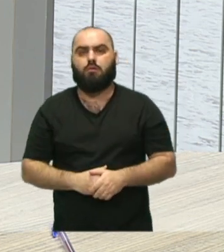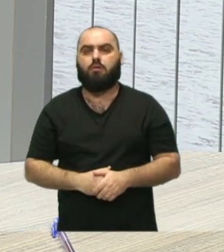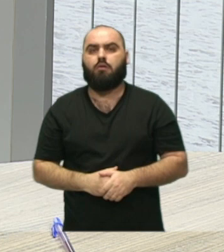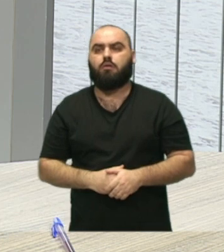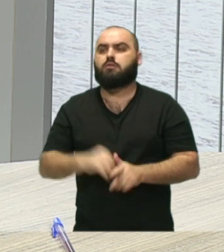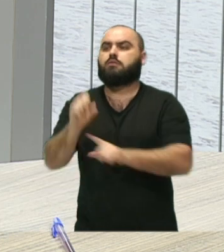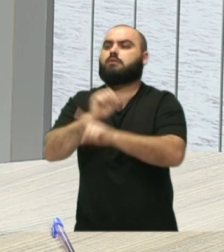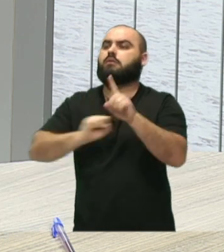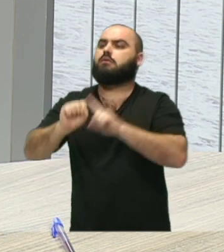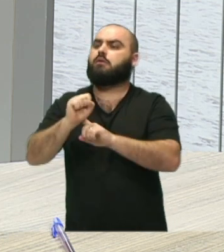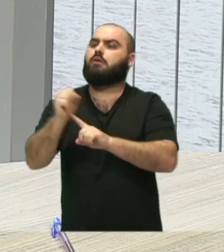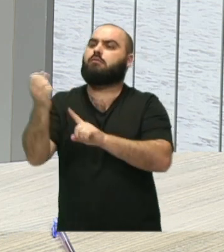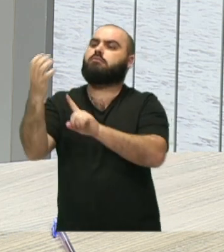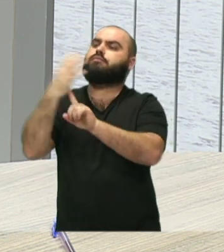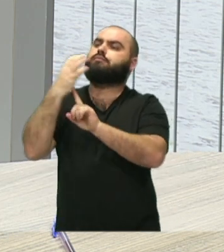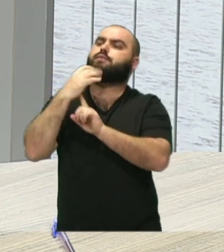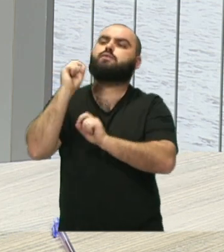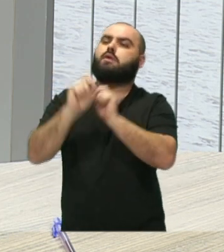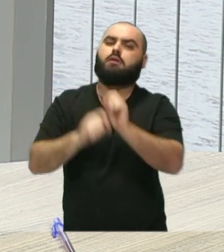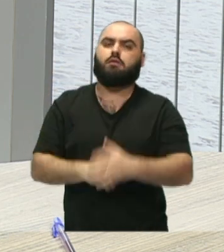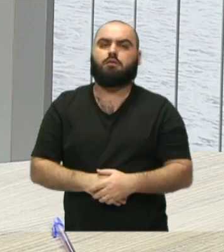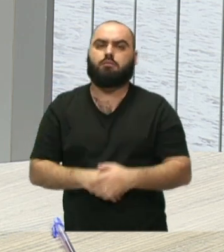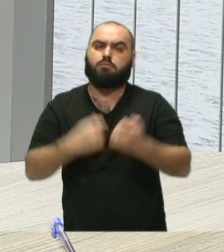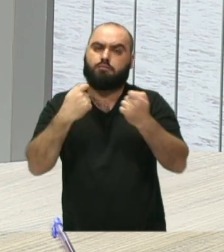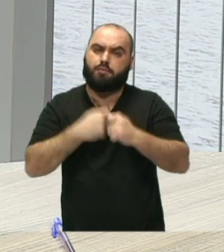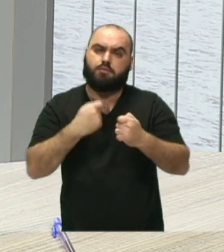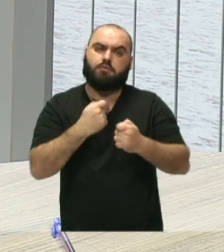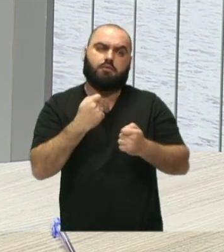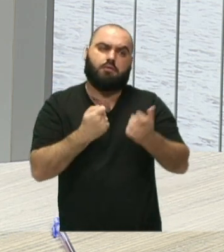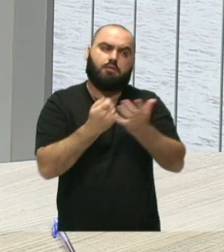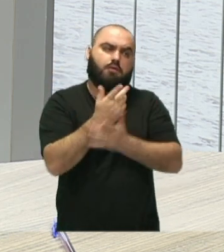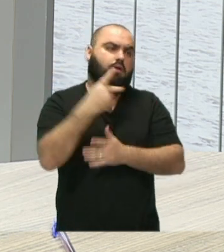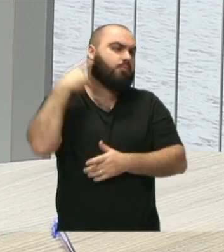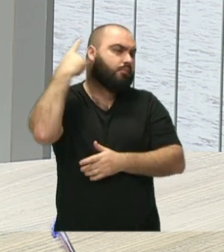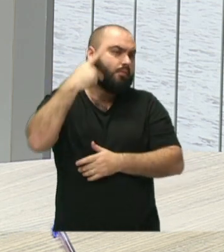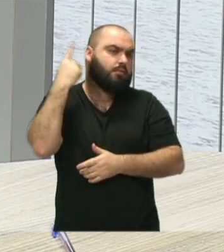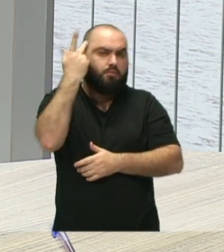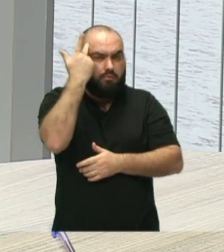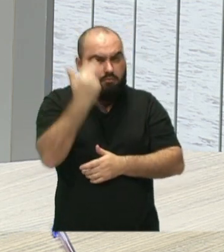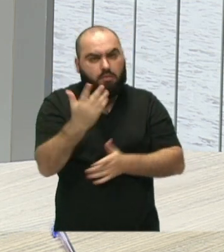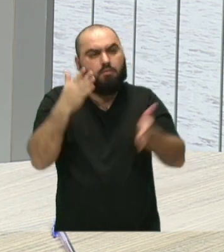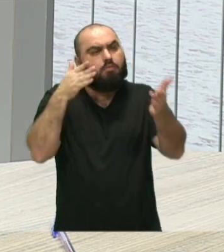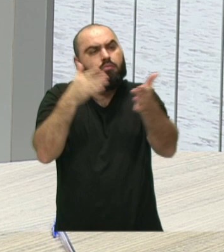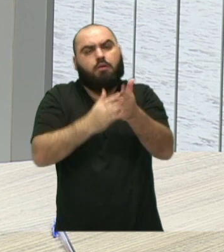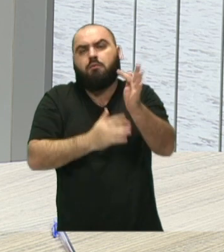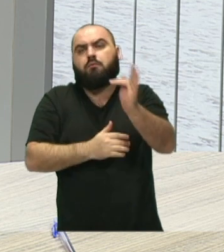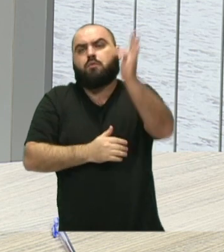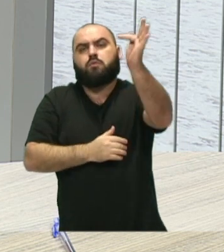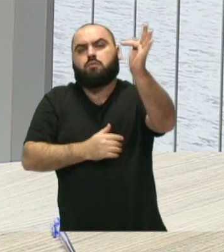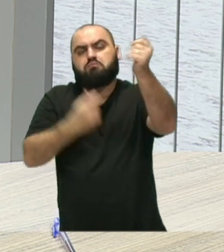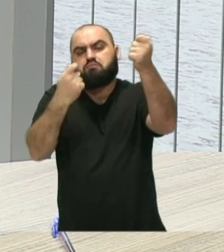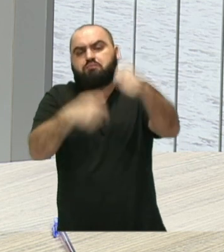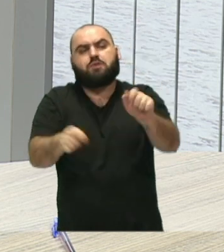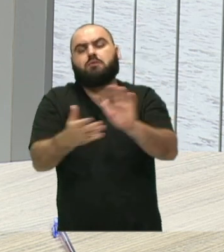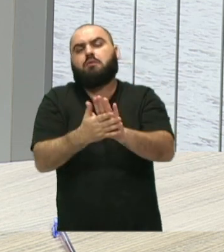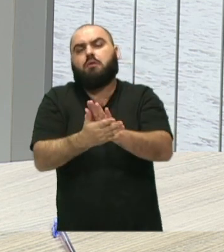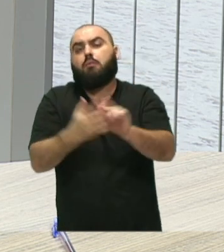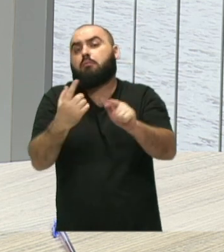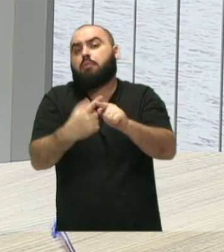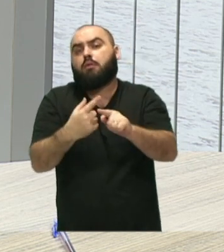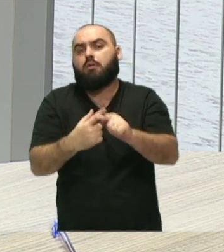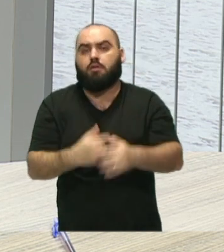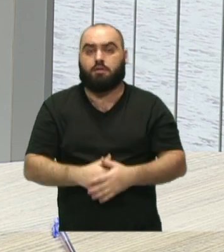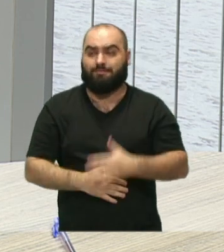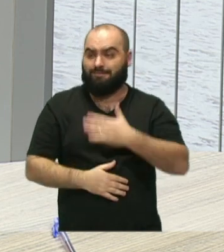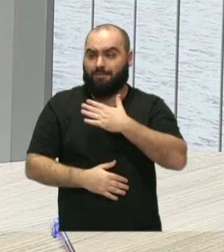as políticas afirmativas sejam integradas como normais até o momento em que não seja mais necessário. Porque eu